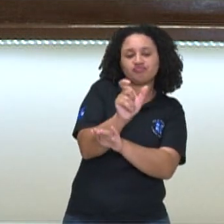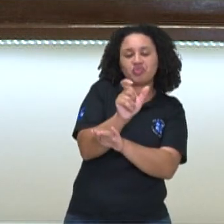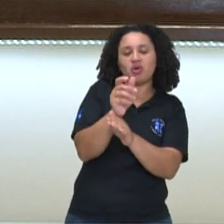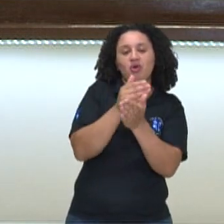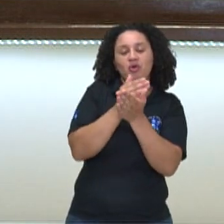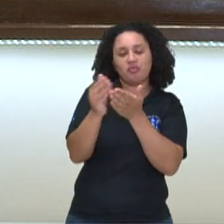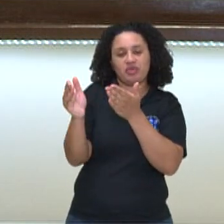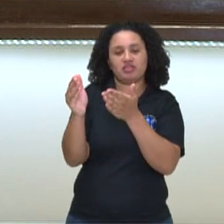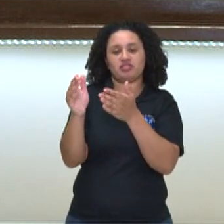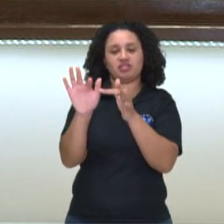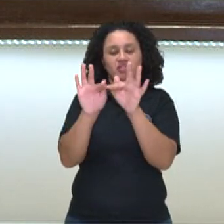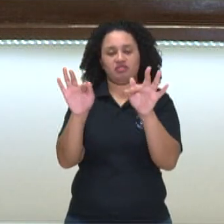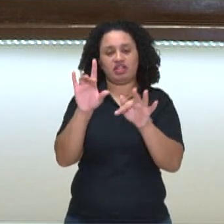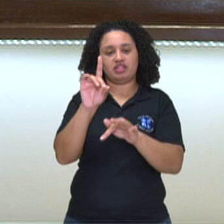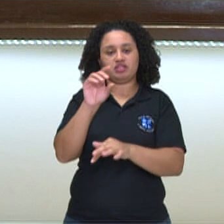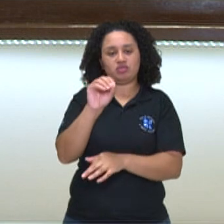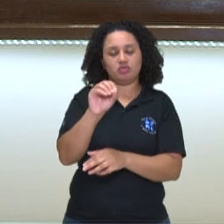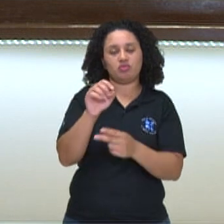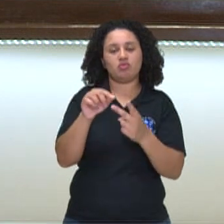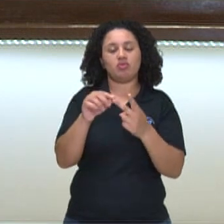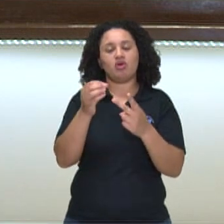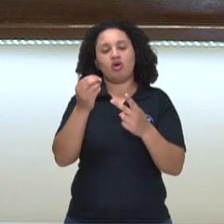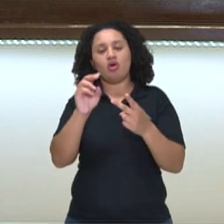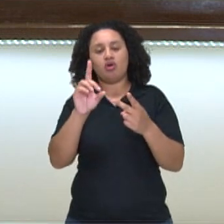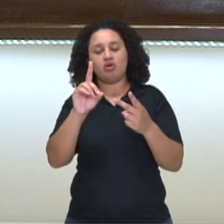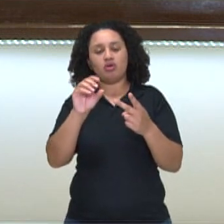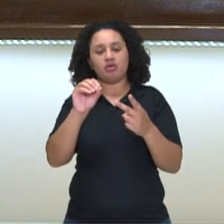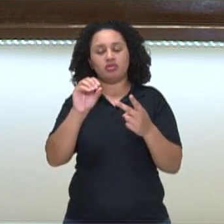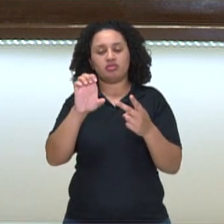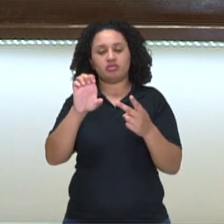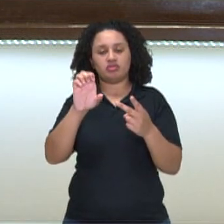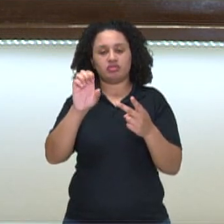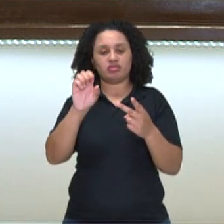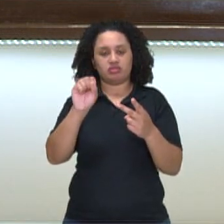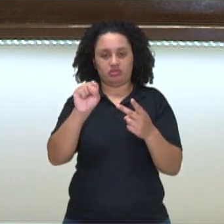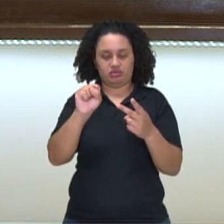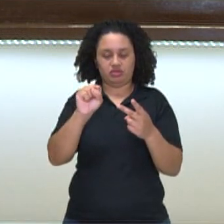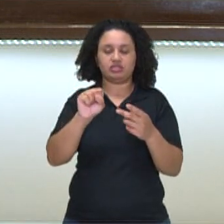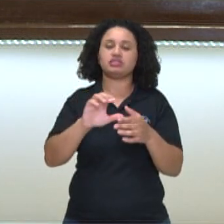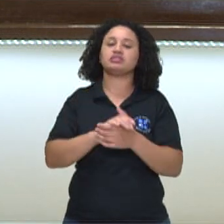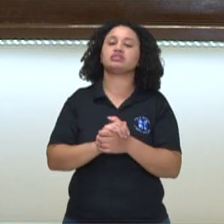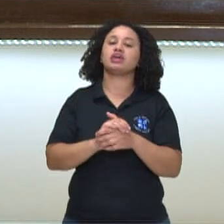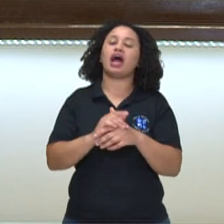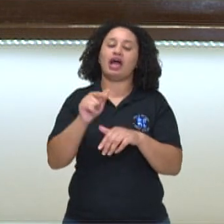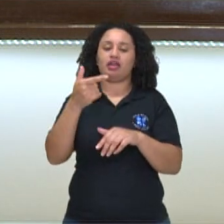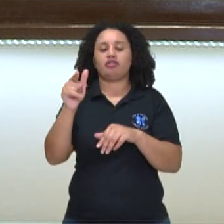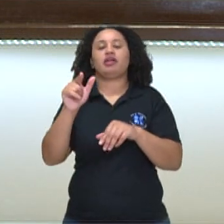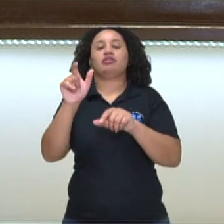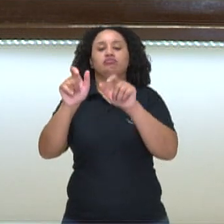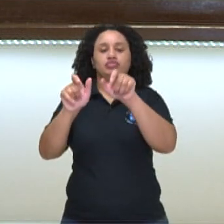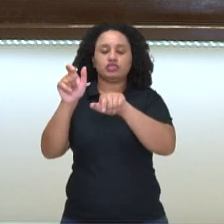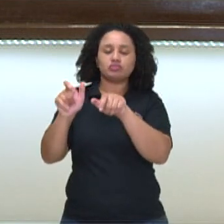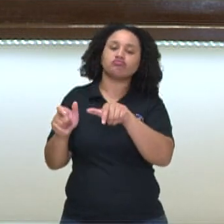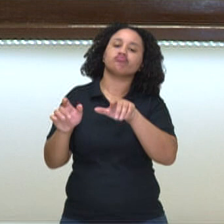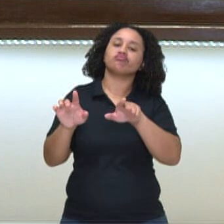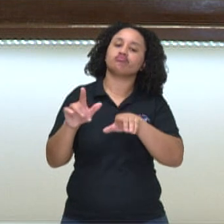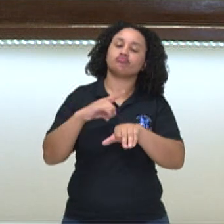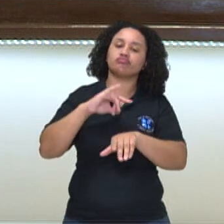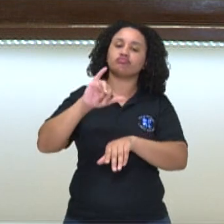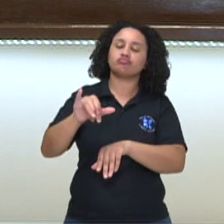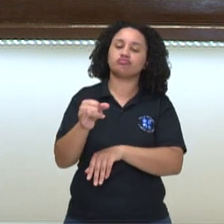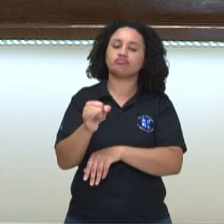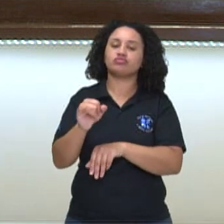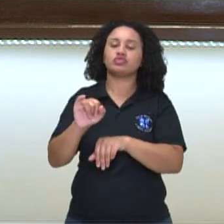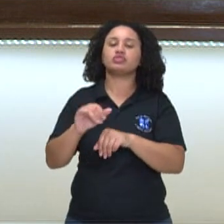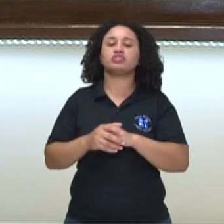ou does, o sujeito, seja ele qual for, primeira, segunda pessoa do singular ou as pessoas do plural, e as terceiras pessoas